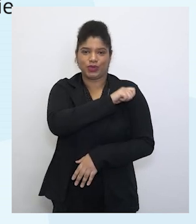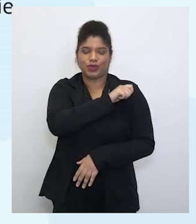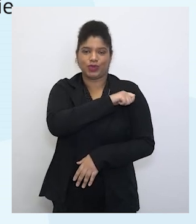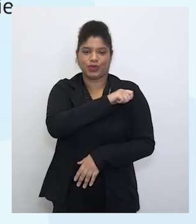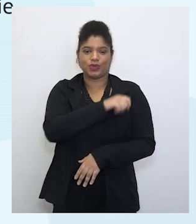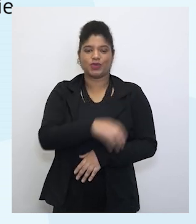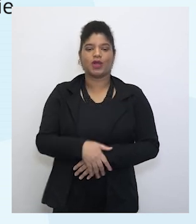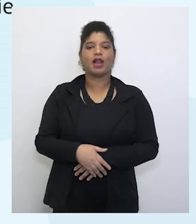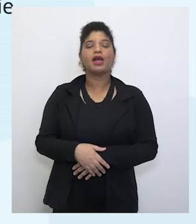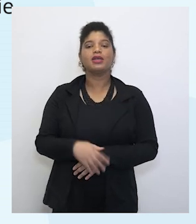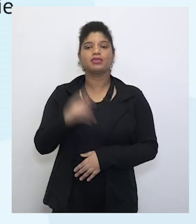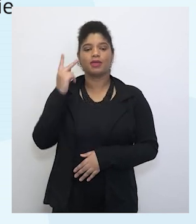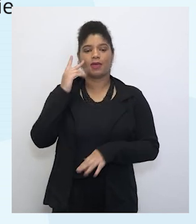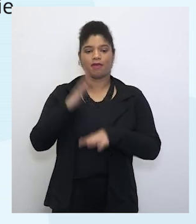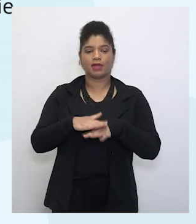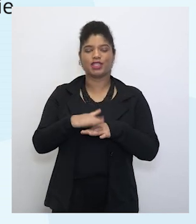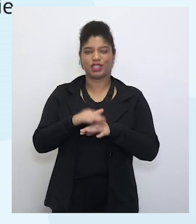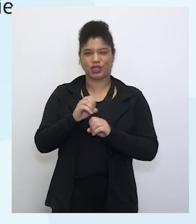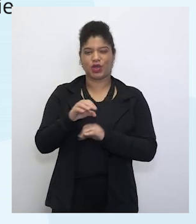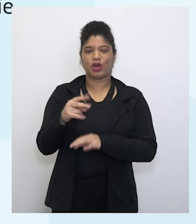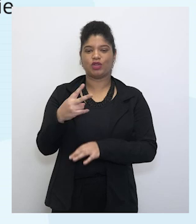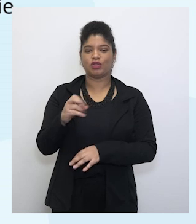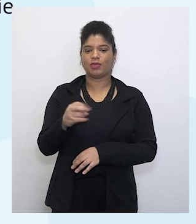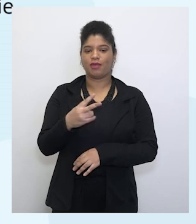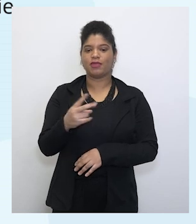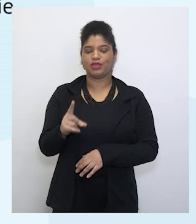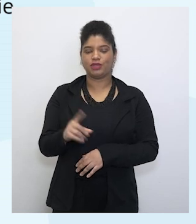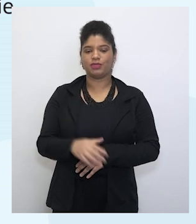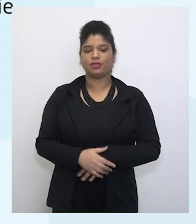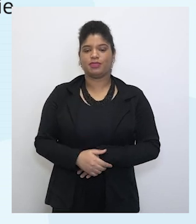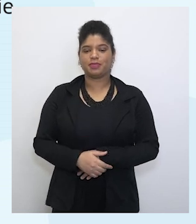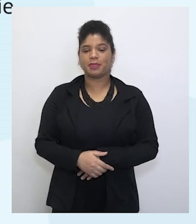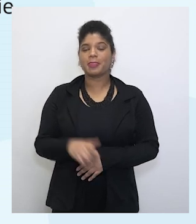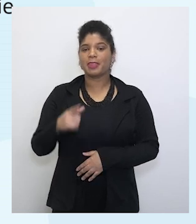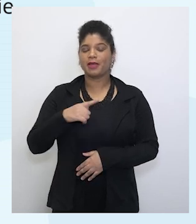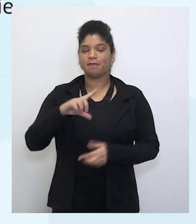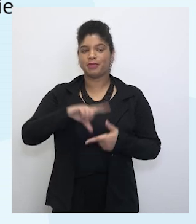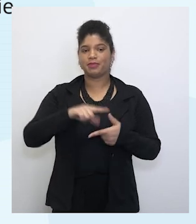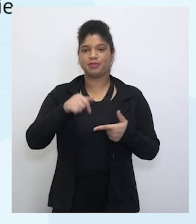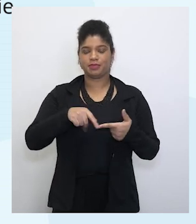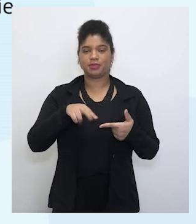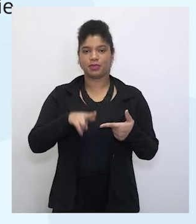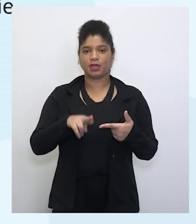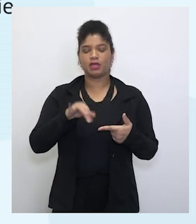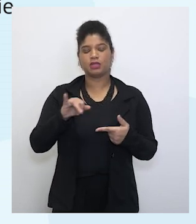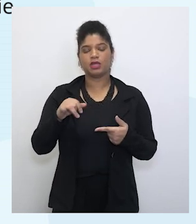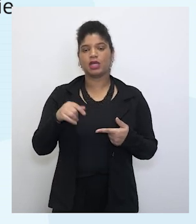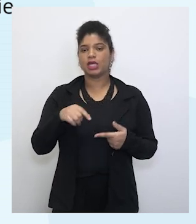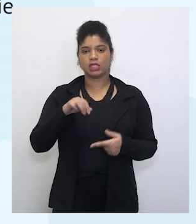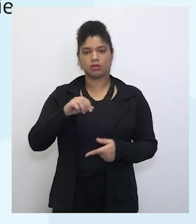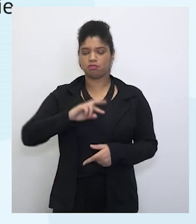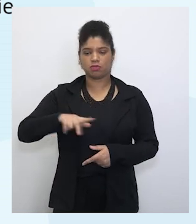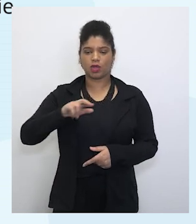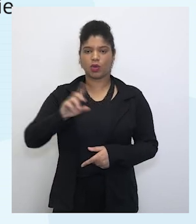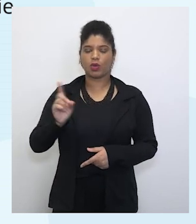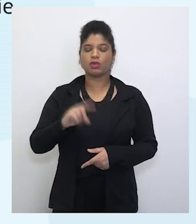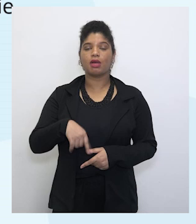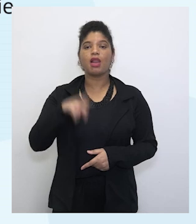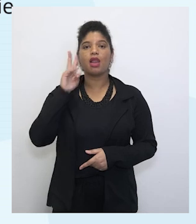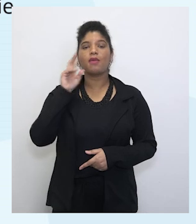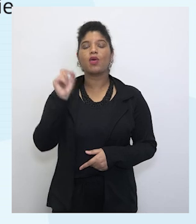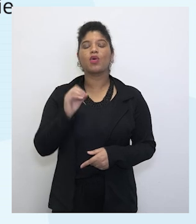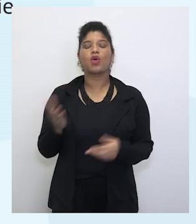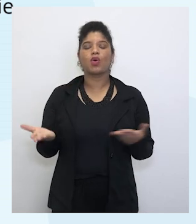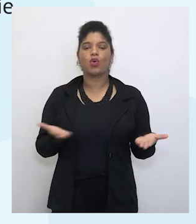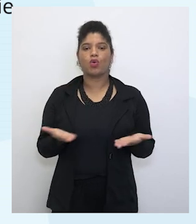o São Paulo Faz Escola 2021. That's it. Tá aparecendo o QR Code aí na tela, caso você ainda não tenha. Lembrando que